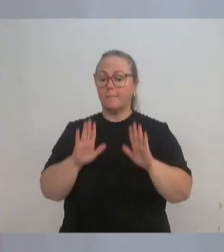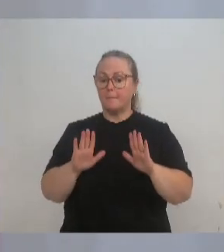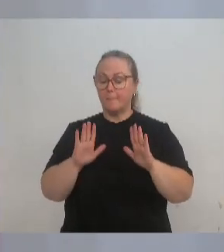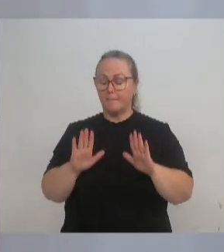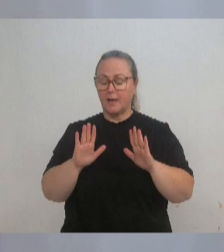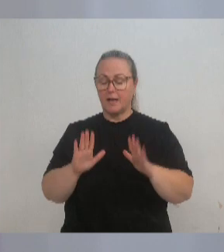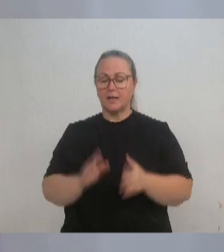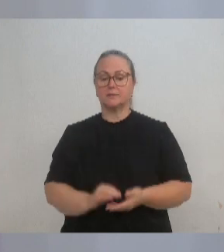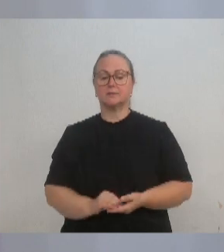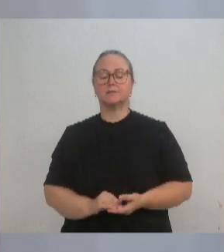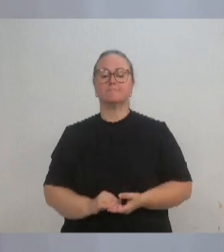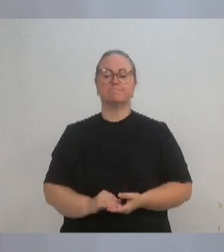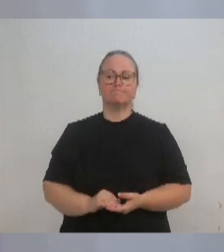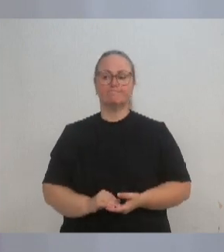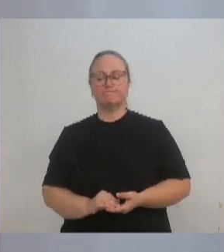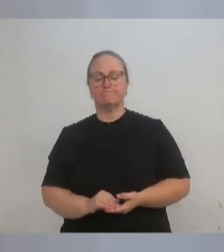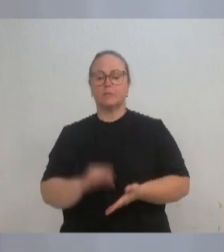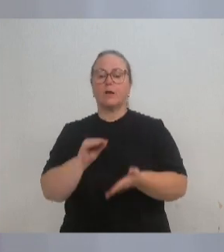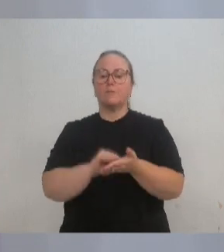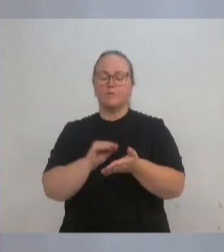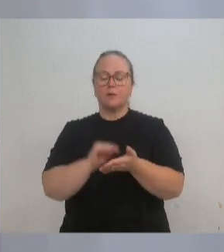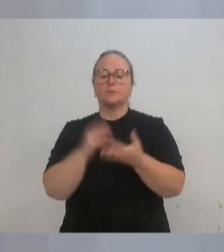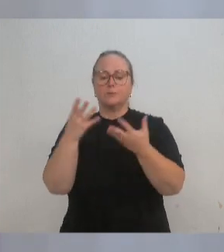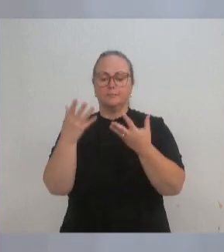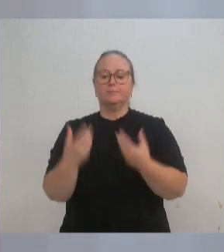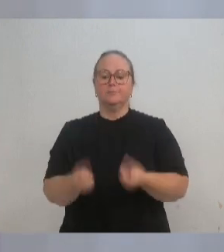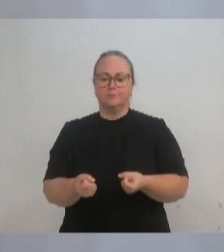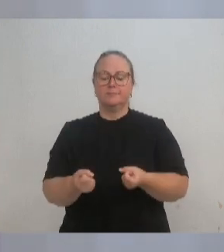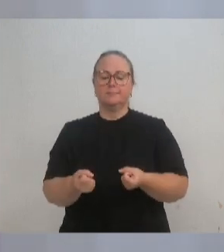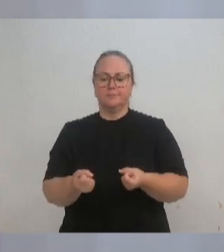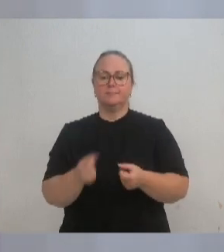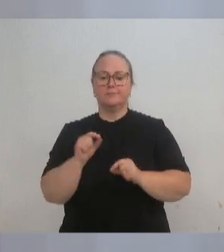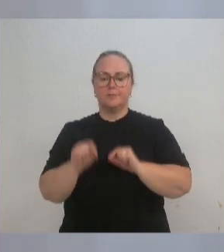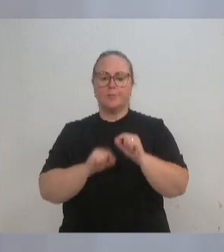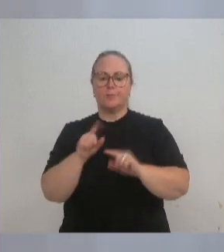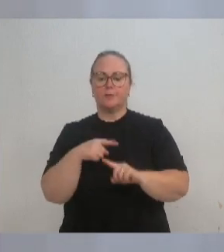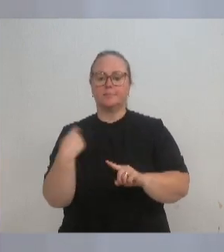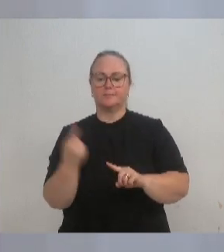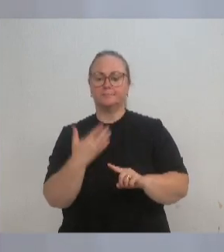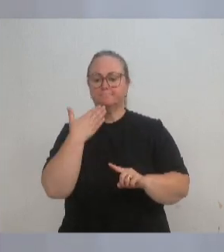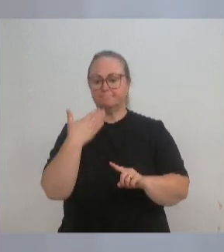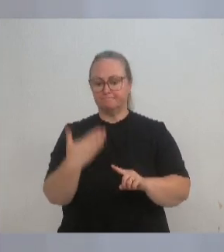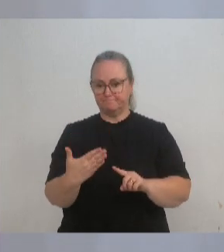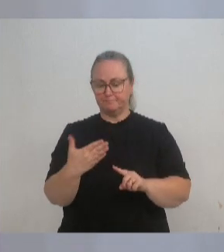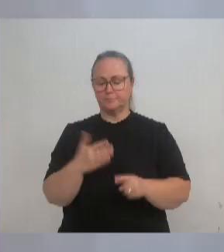foi atendido às nossas reivindicações aqui na cidade de Blumenau.